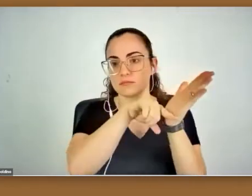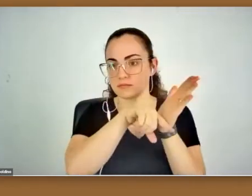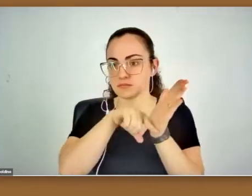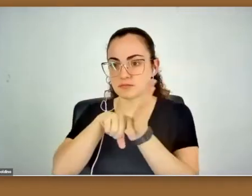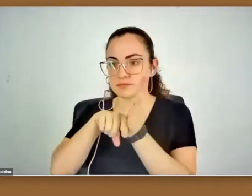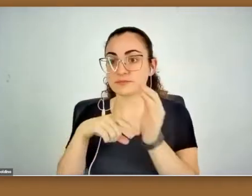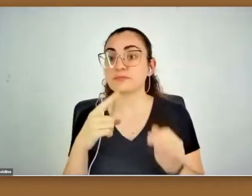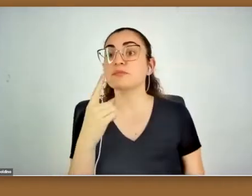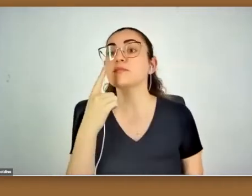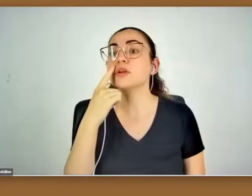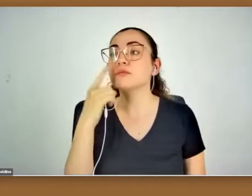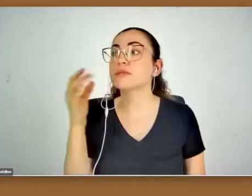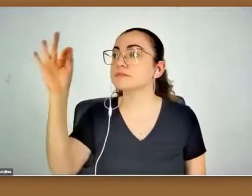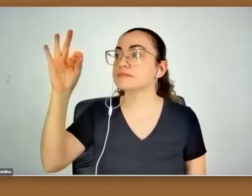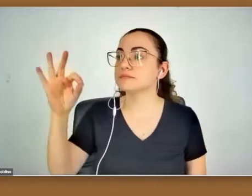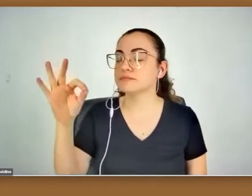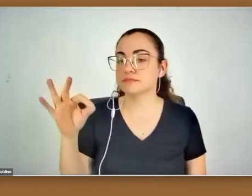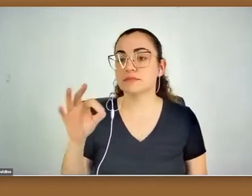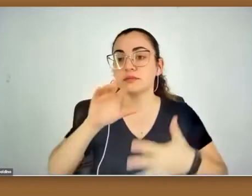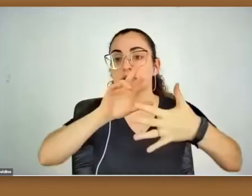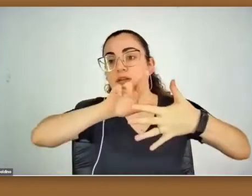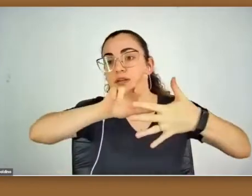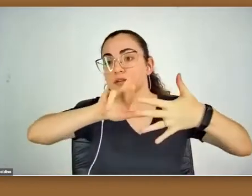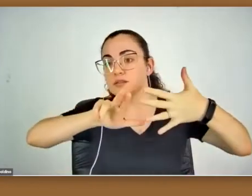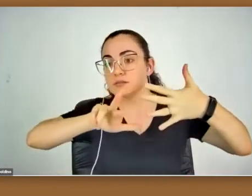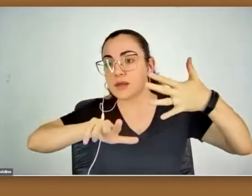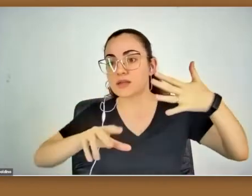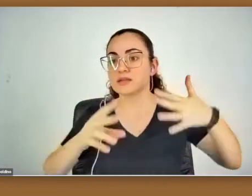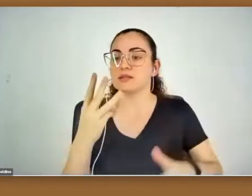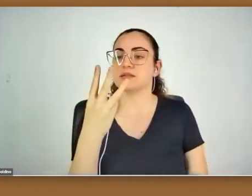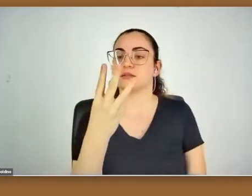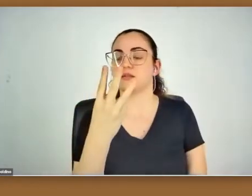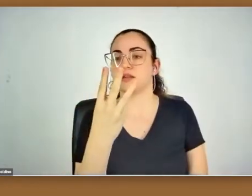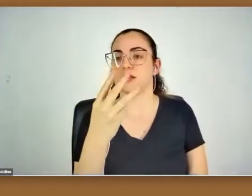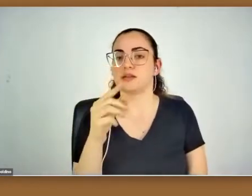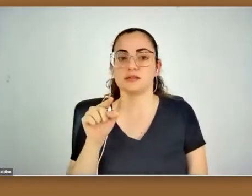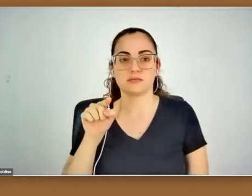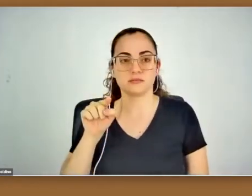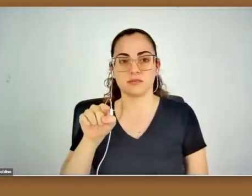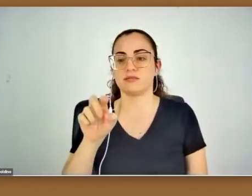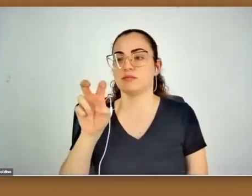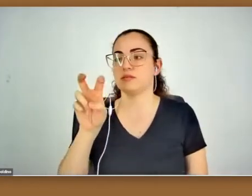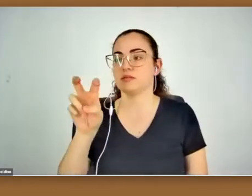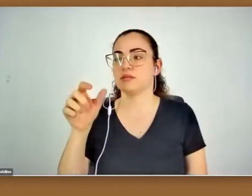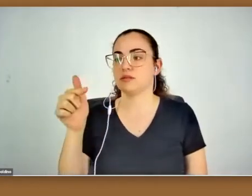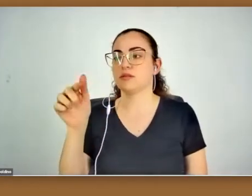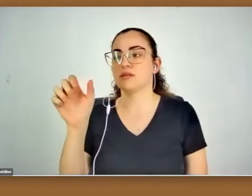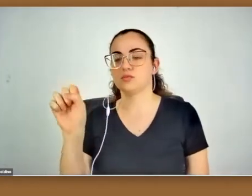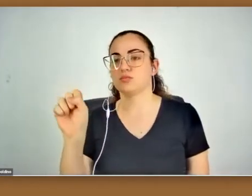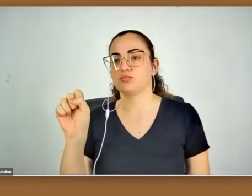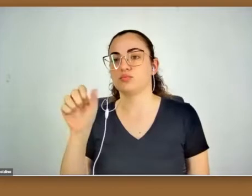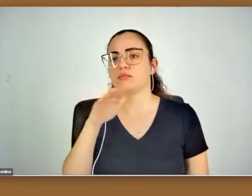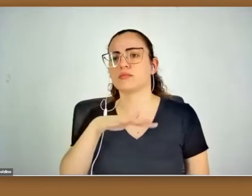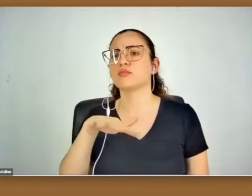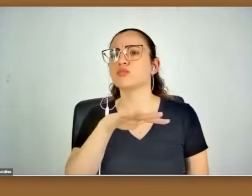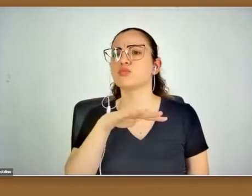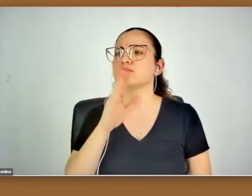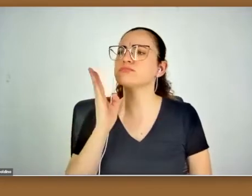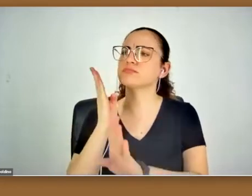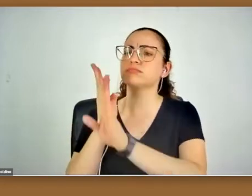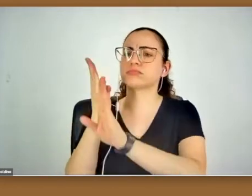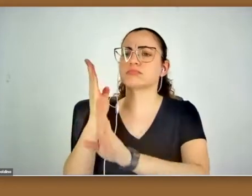de mosquitos. E aí eles observaram o quê? Que só 88 são vetores conhecidos, ou seja, são aqueles